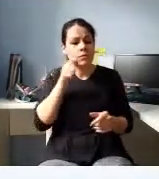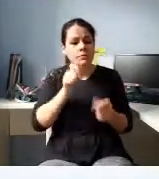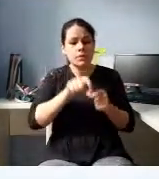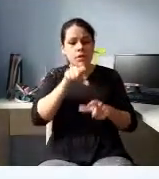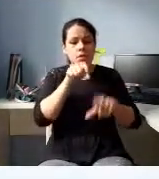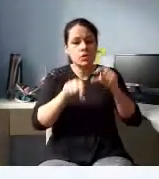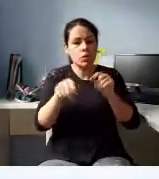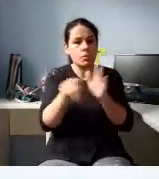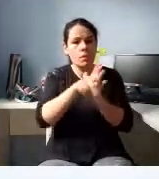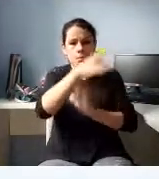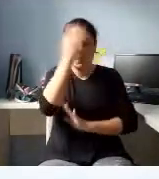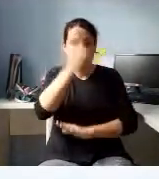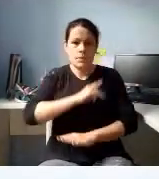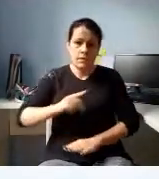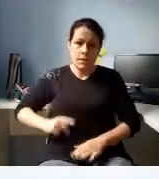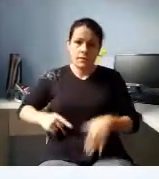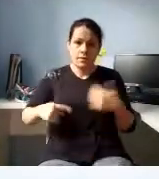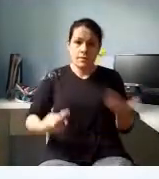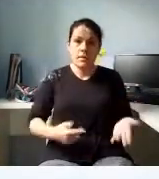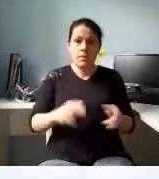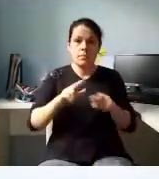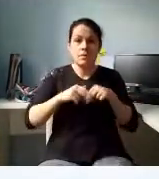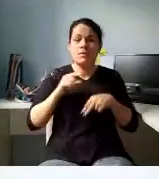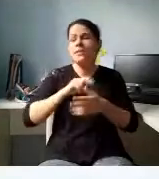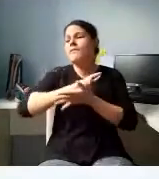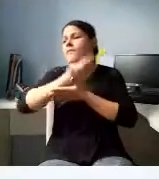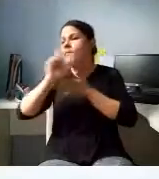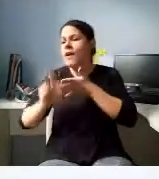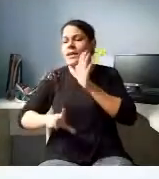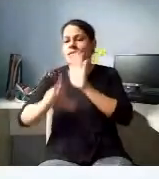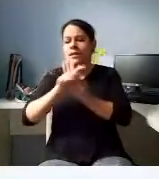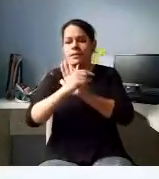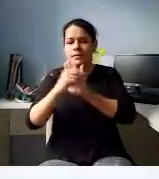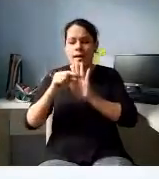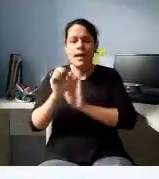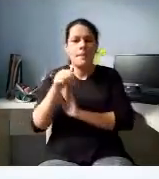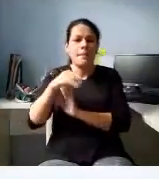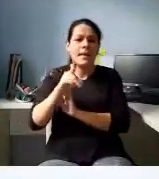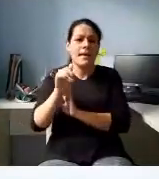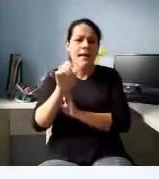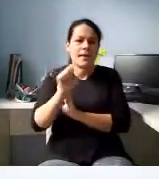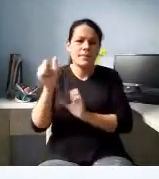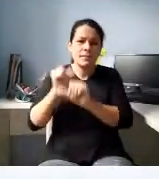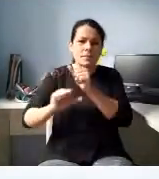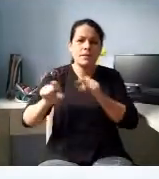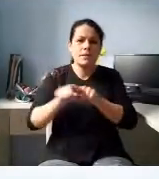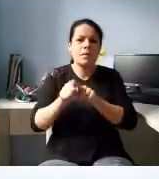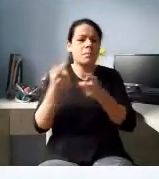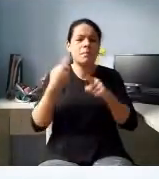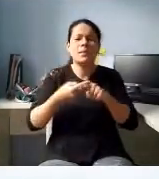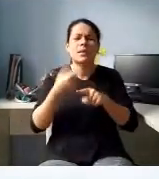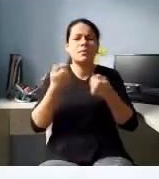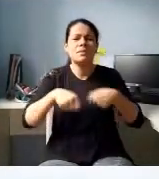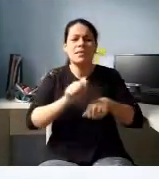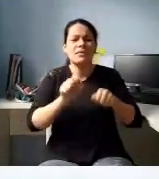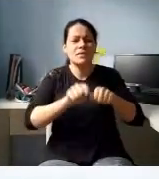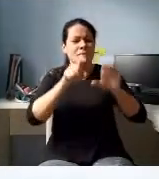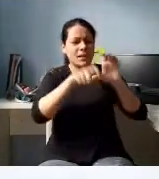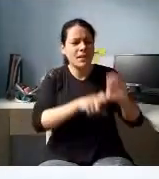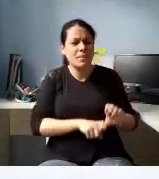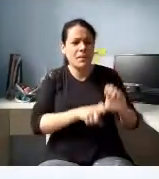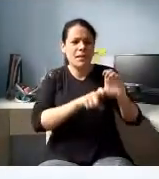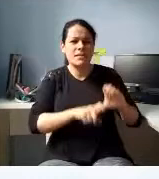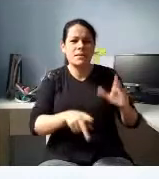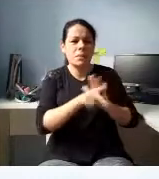vem se configurando cada vez mais, depois das emendas impositivas, os parlamentares começaram a não depender mais dos seus líderes ou dos seus partidos para fazer